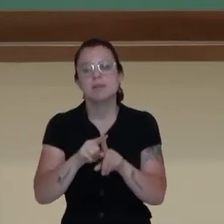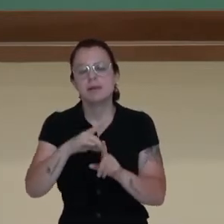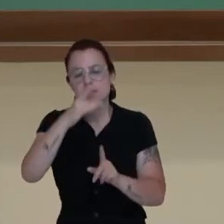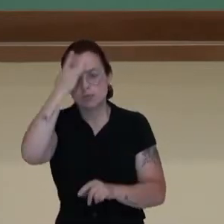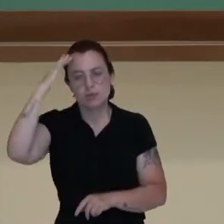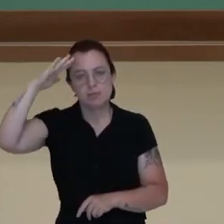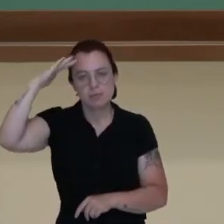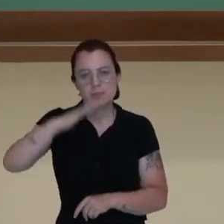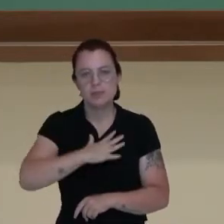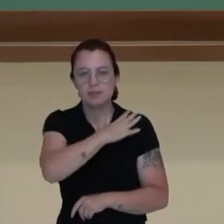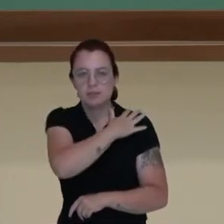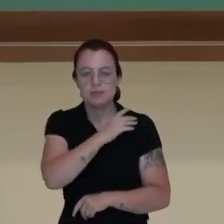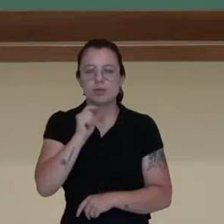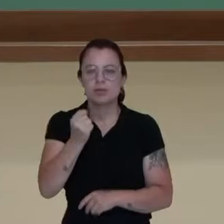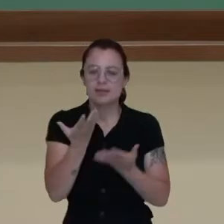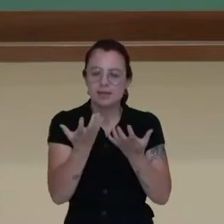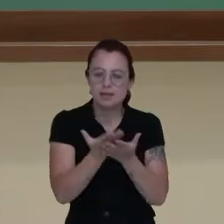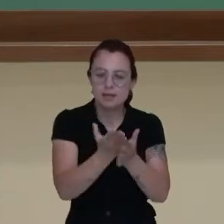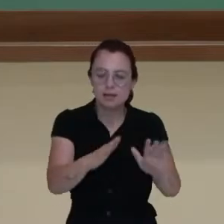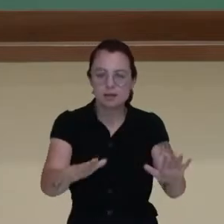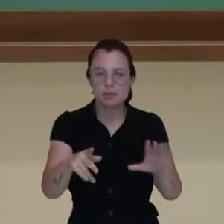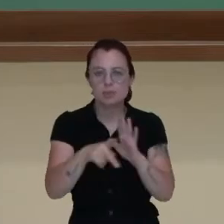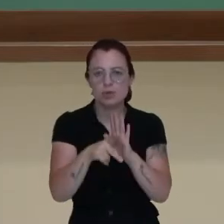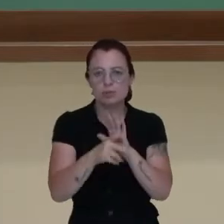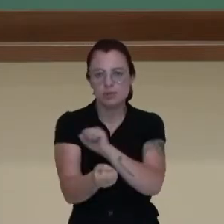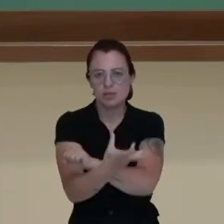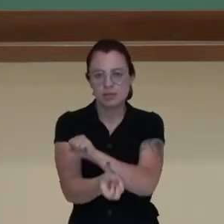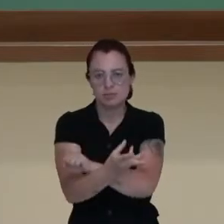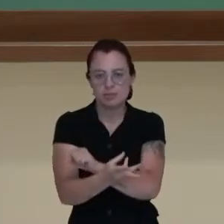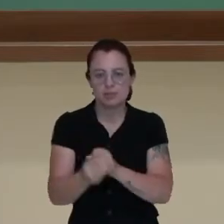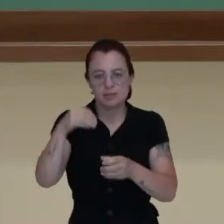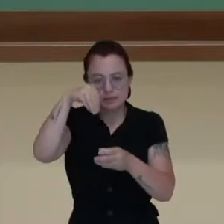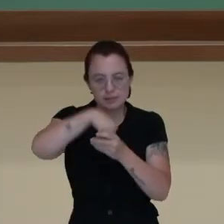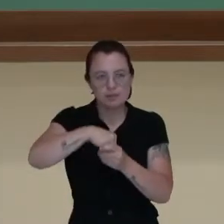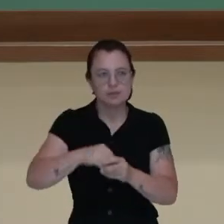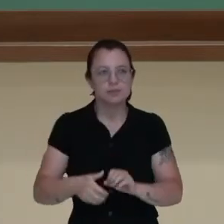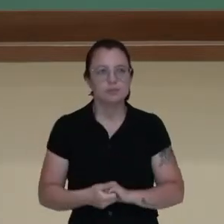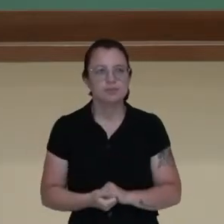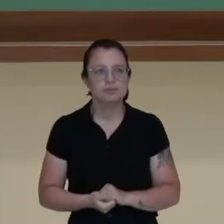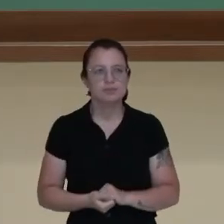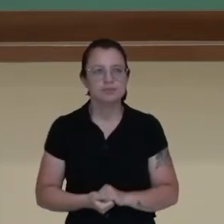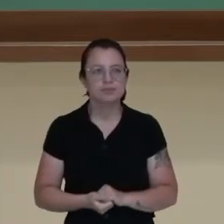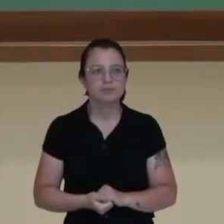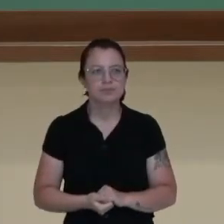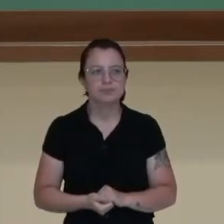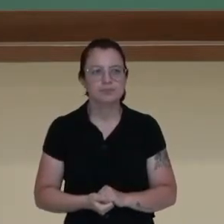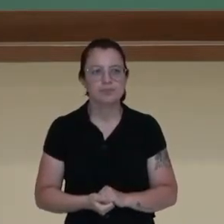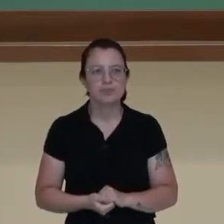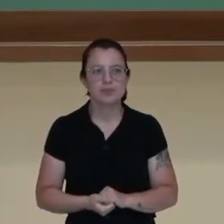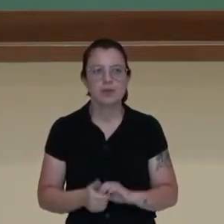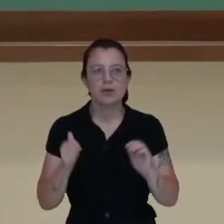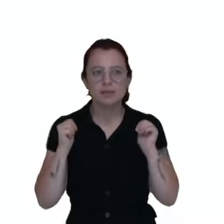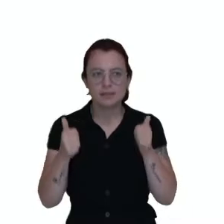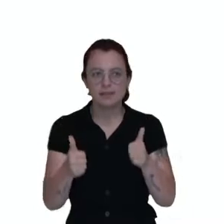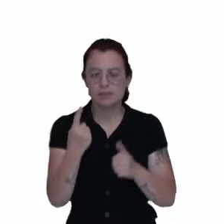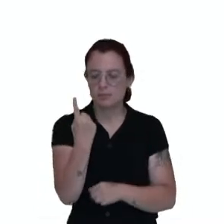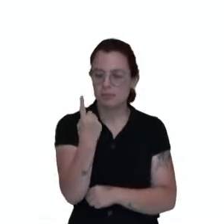tentavam acabar com esse processo de corrupção que existia nessa Primeira República. Bom,